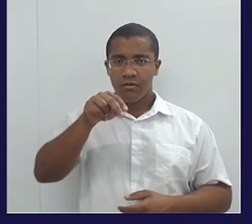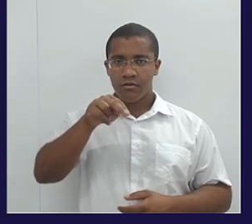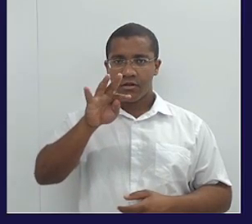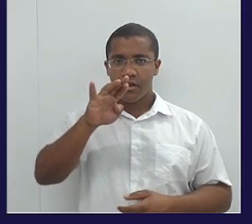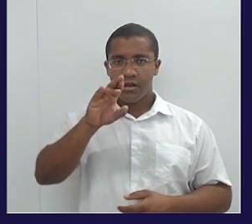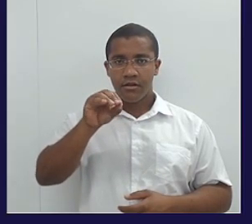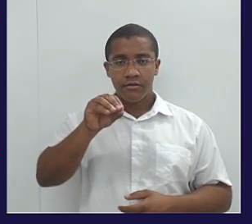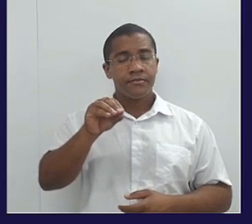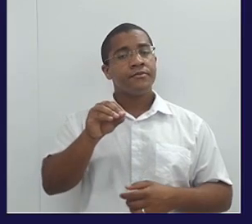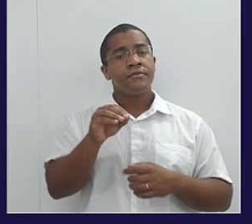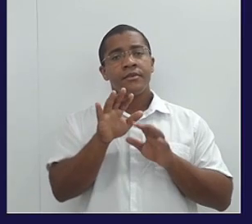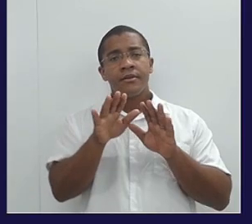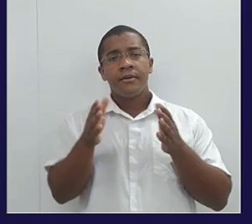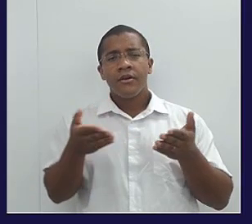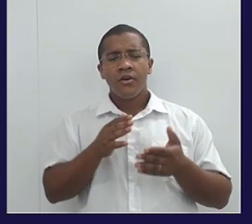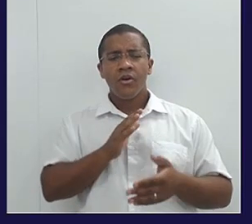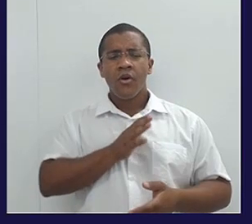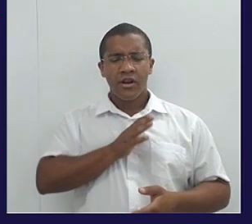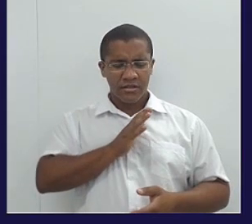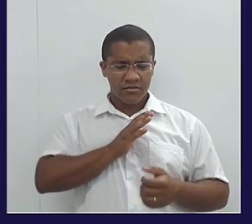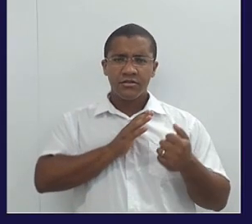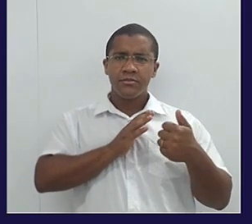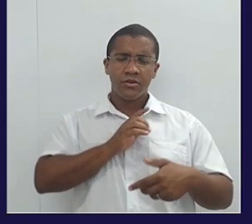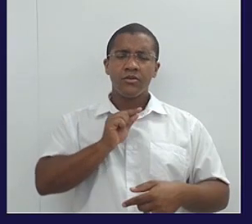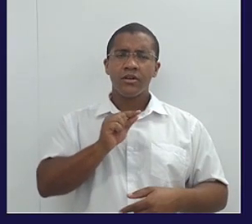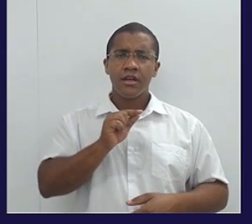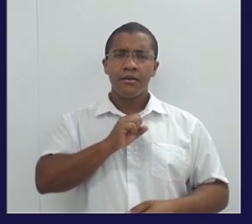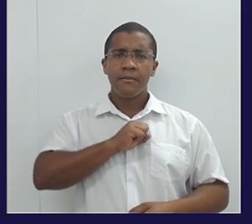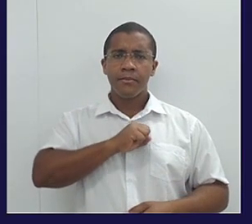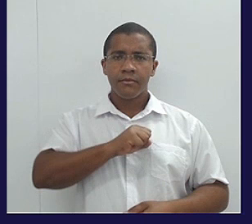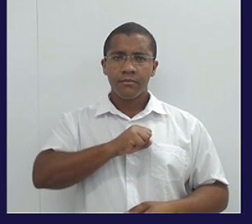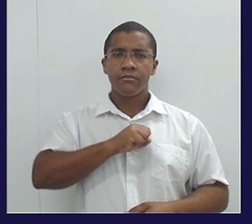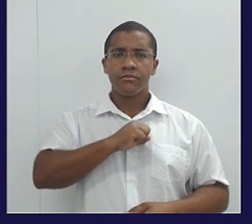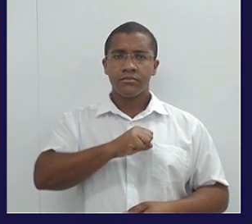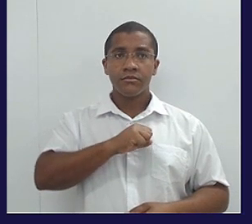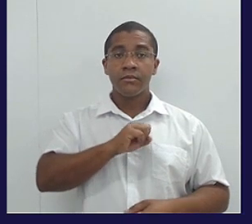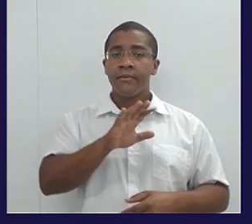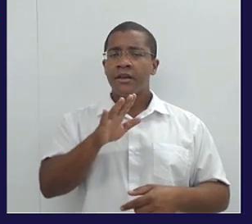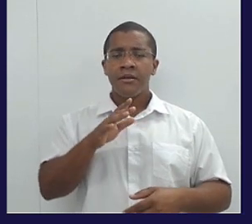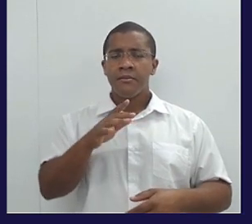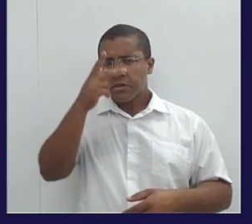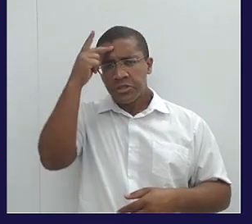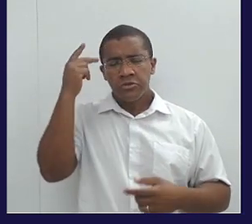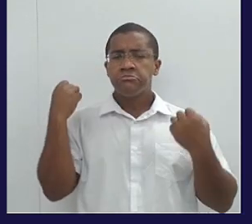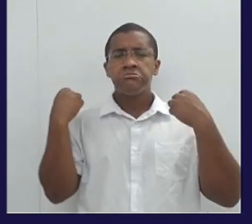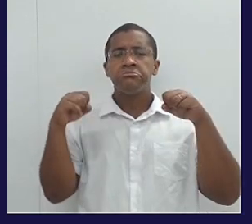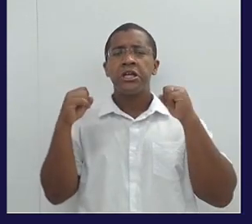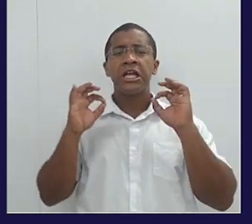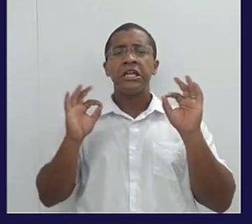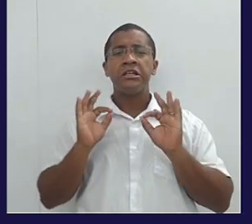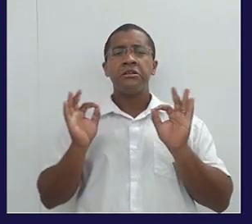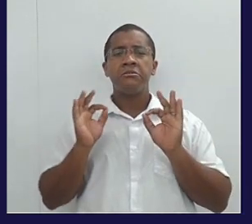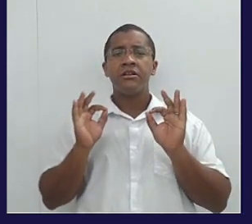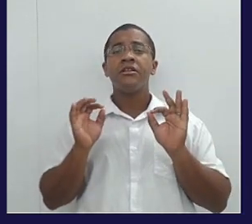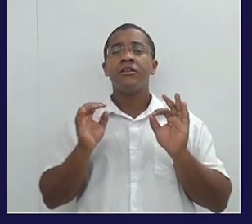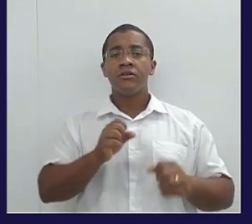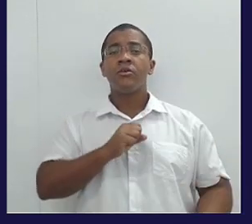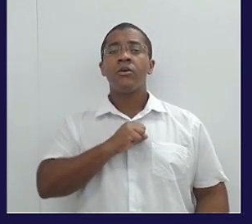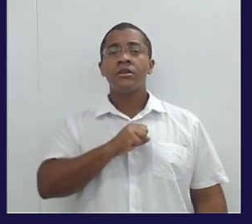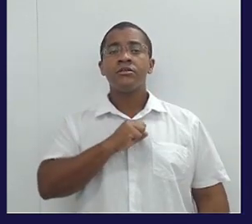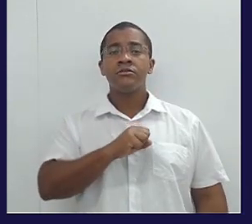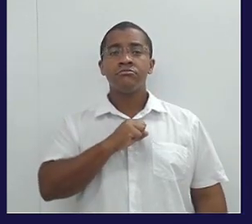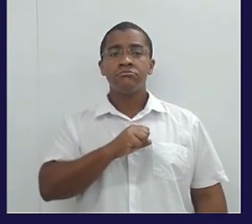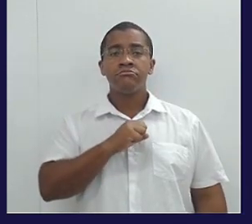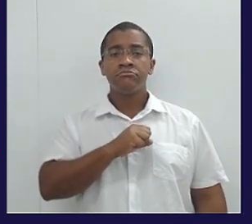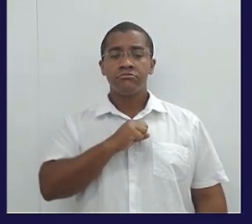fala do coração, a gente fala dos batimentos cardíacos. Uma pessoa que não pratica exercício físico, o coração